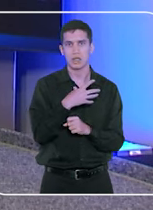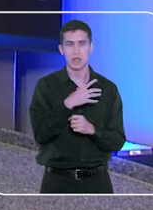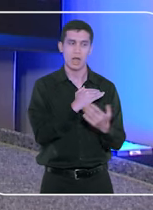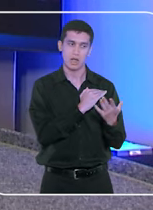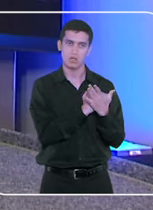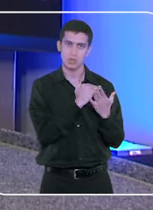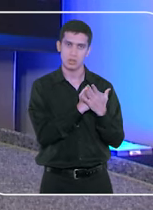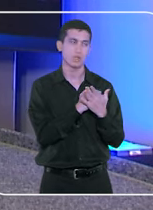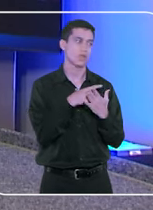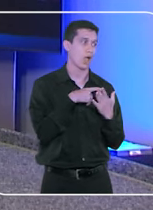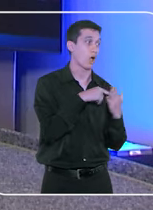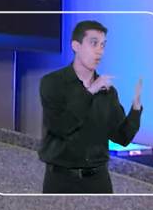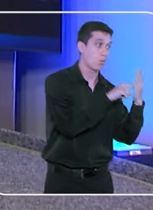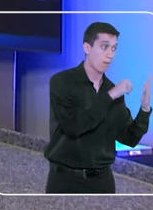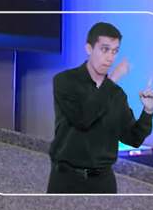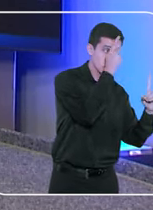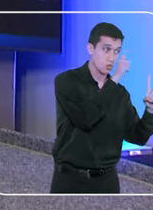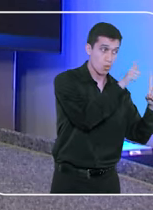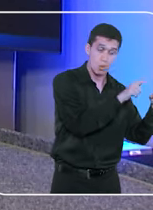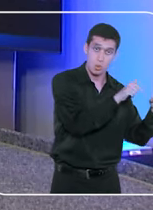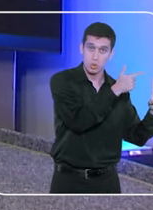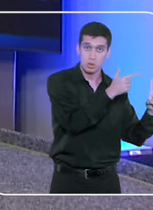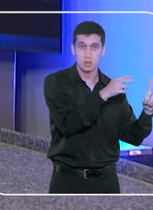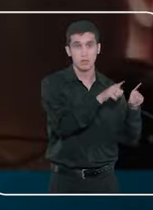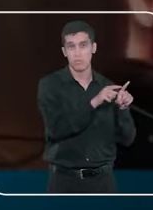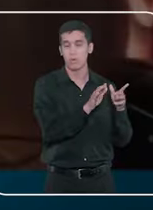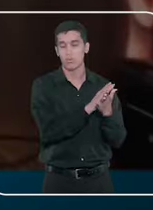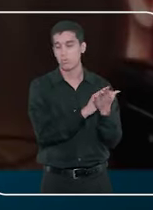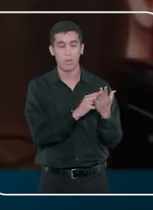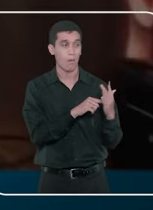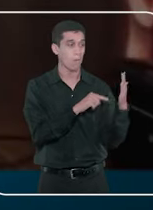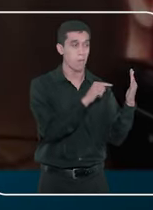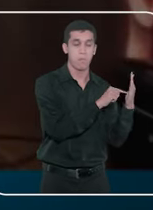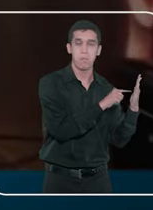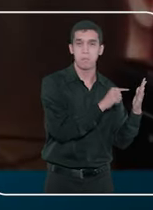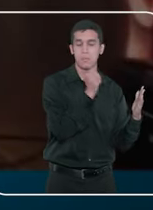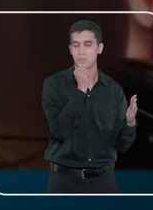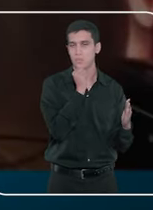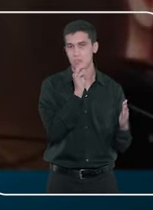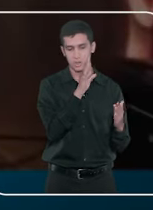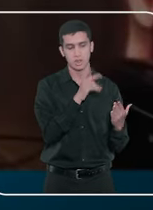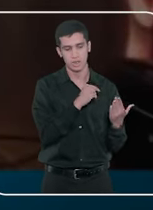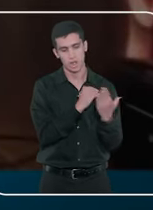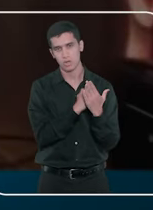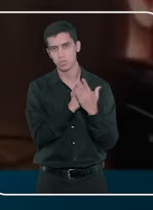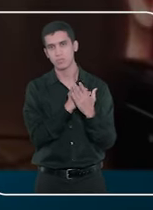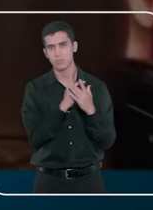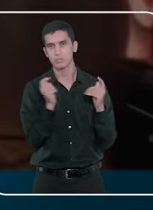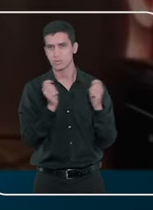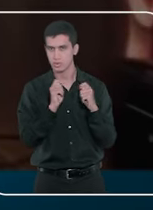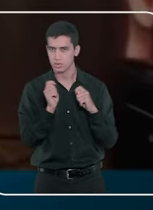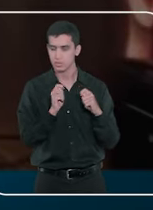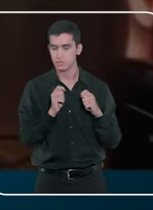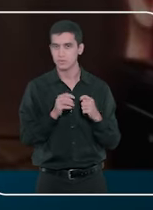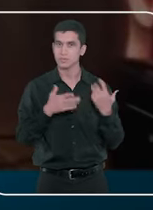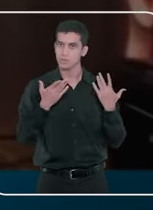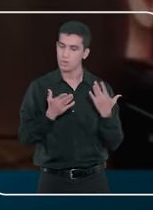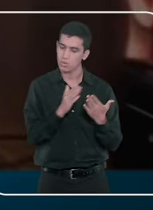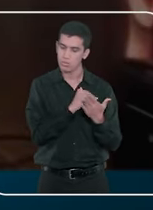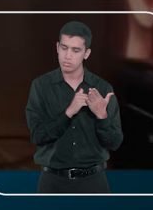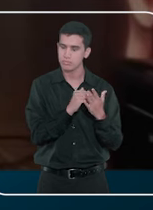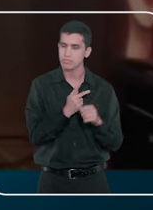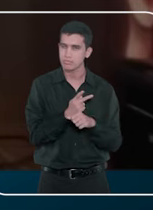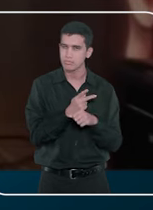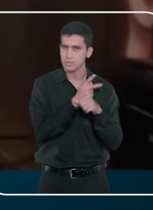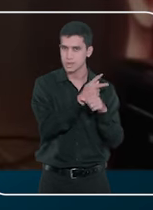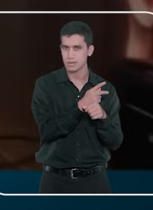delas. Dessa perspectiva, se você me permite complementar com relação aos prêmios e às sanções, como o